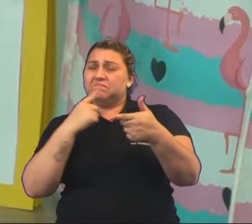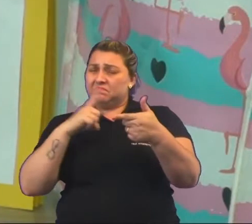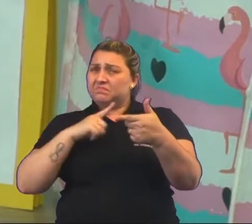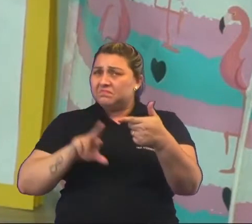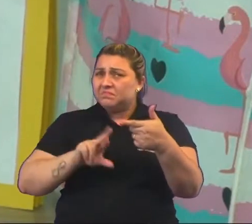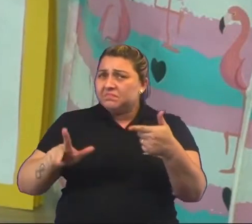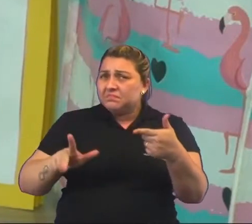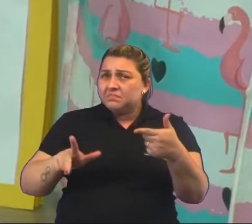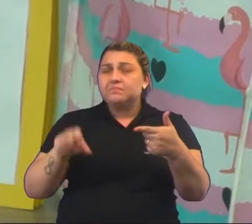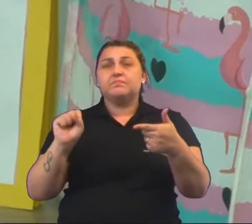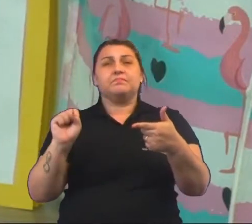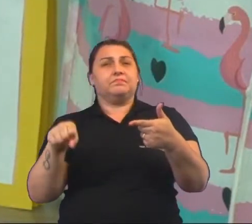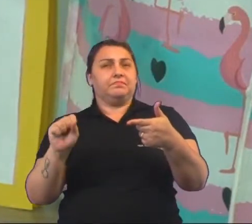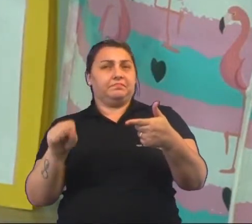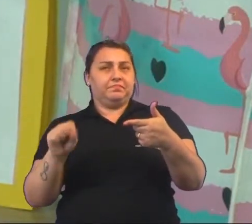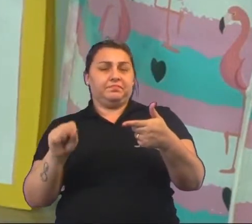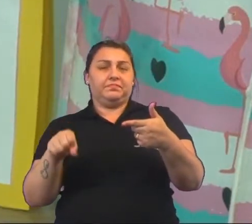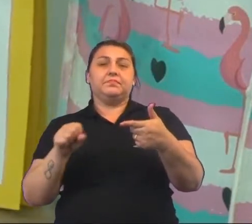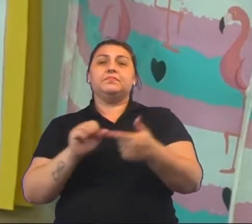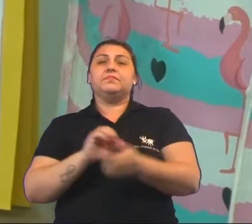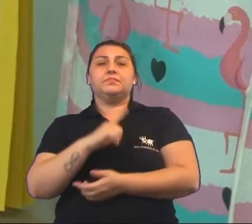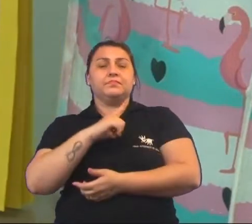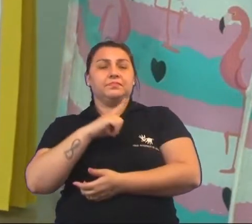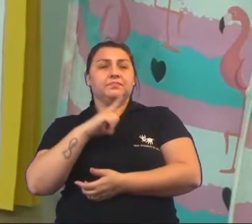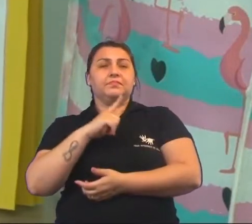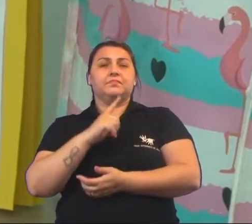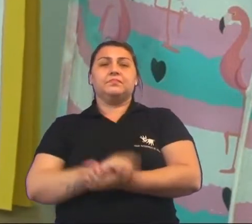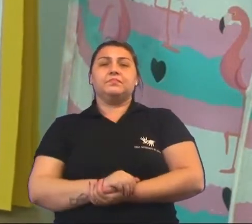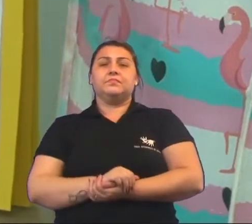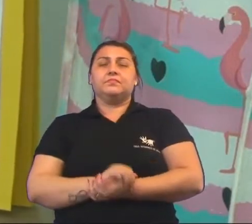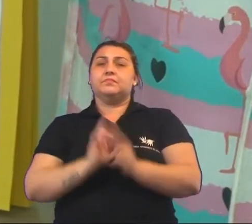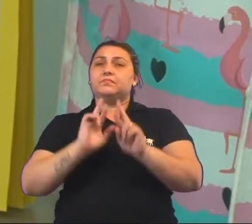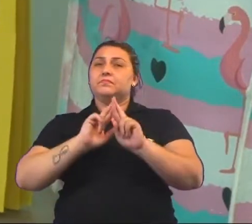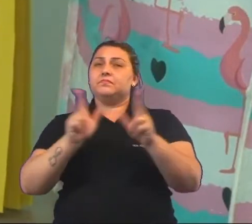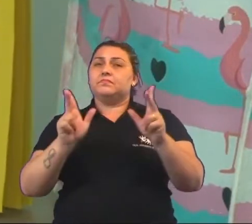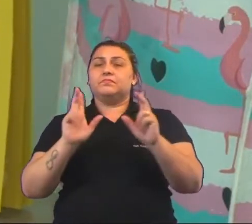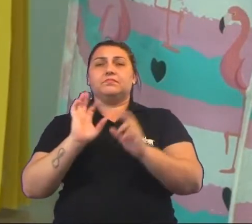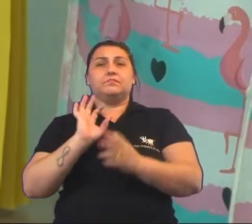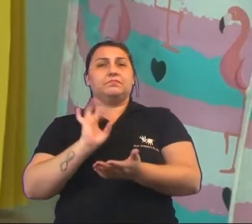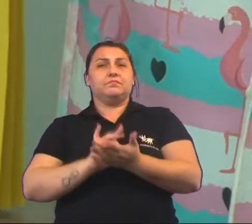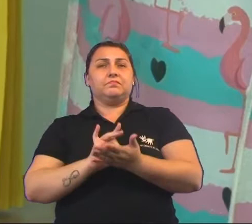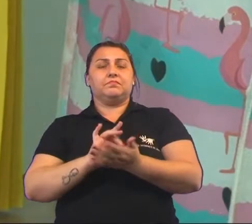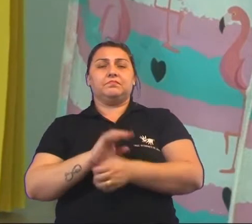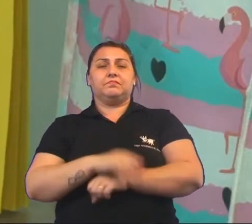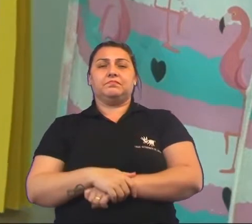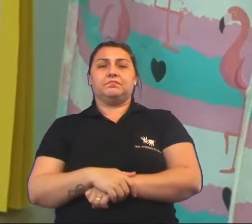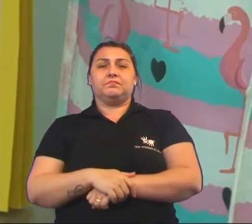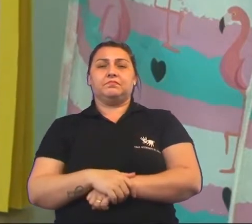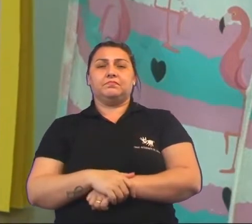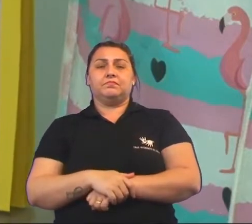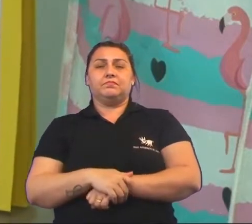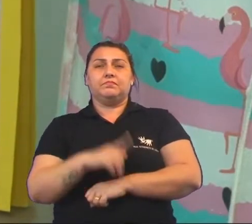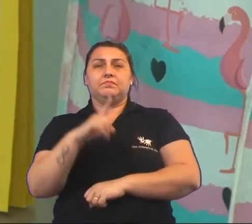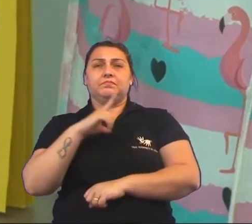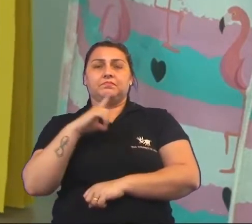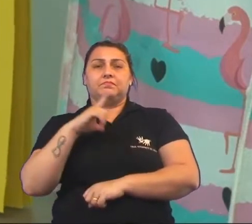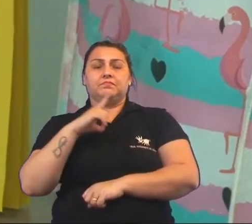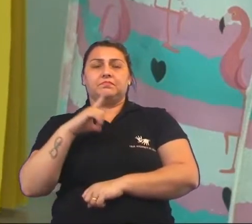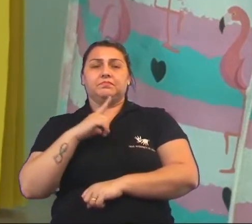construção? Sim, tem formatos diferentes, não é mesmo? Aqui nós temos